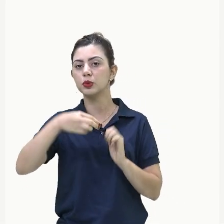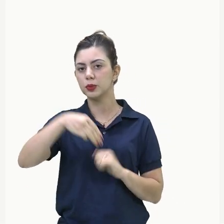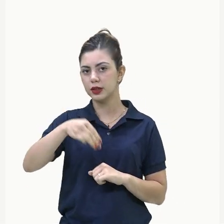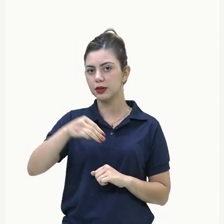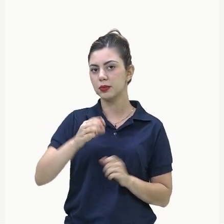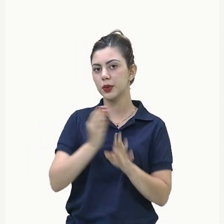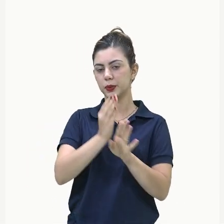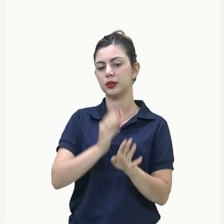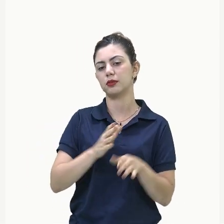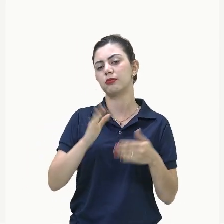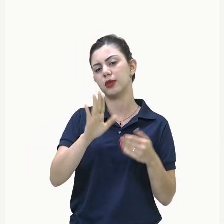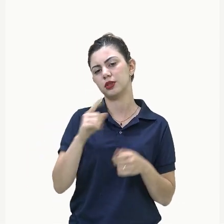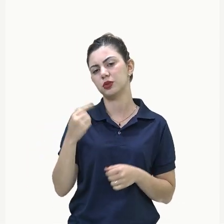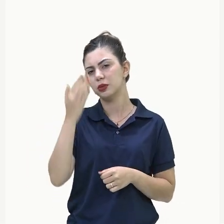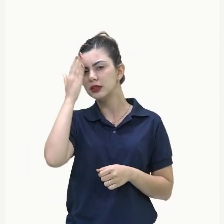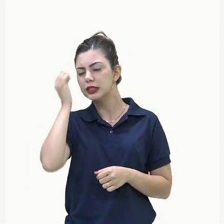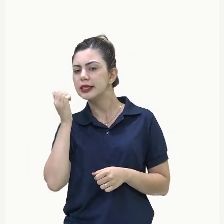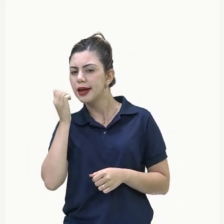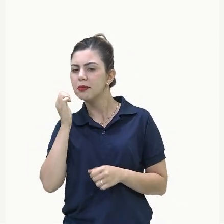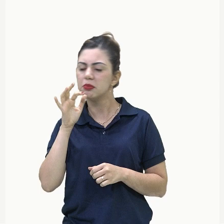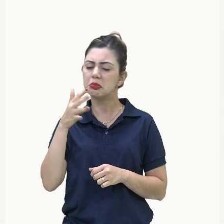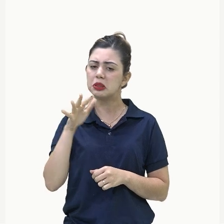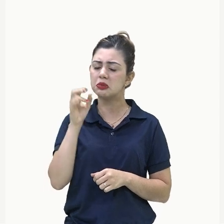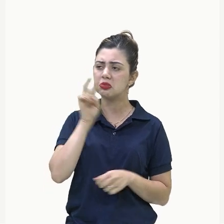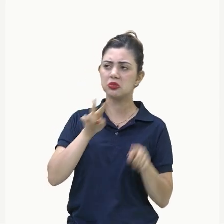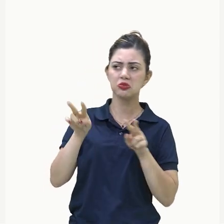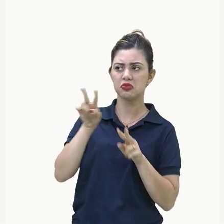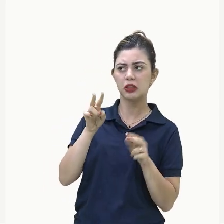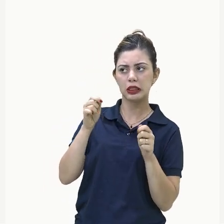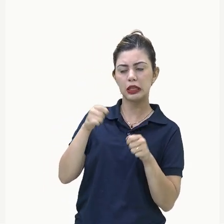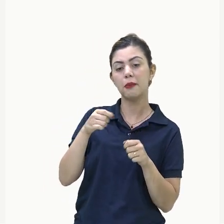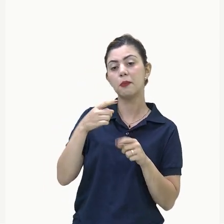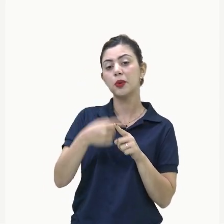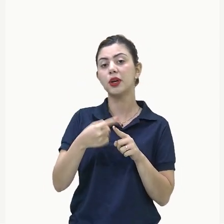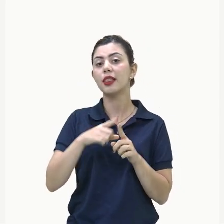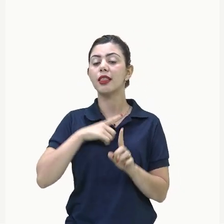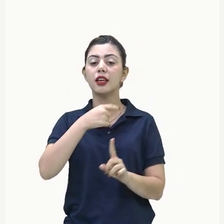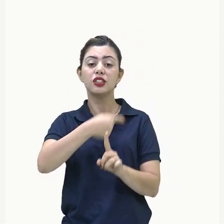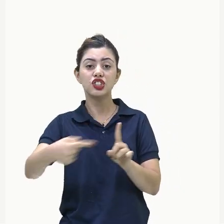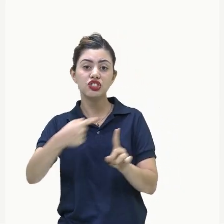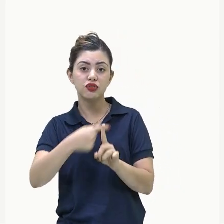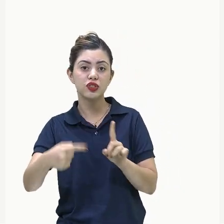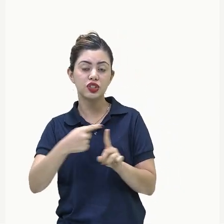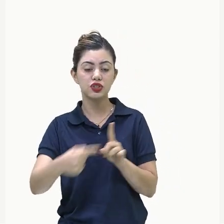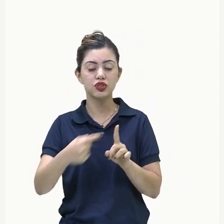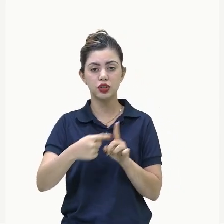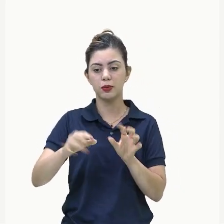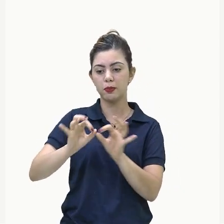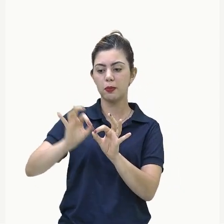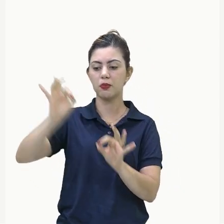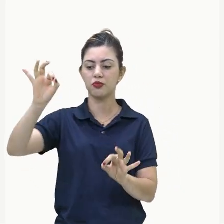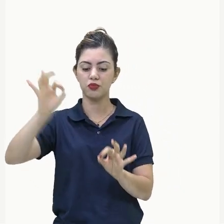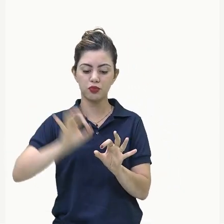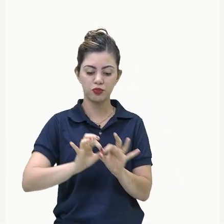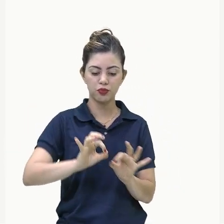tem uma noção de onde é o ponto médio, né? O ponto médio vai dividir então o segmento em dois iguais, né?